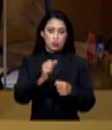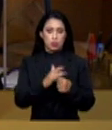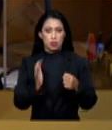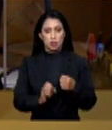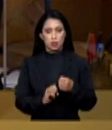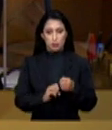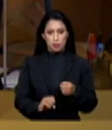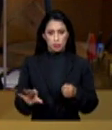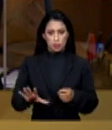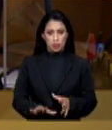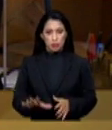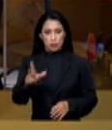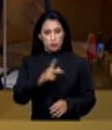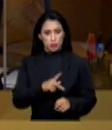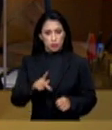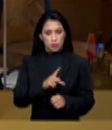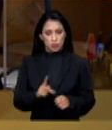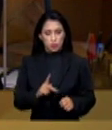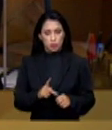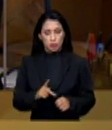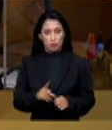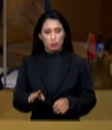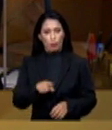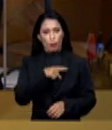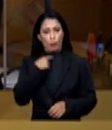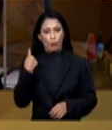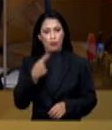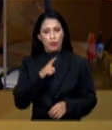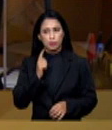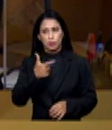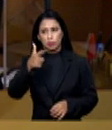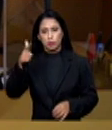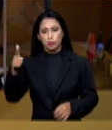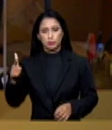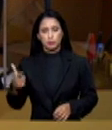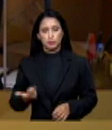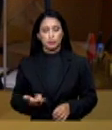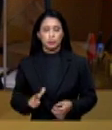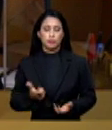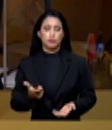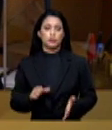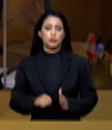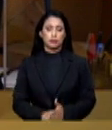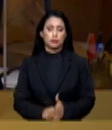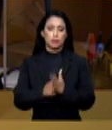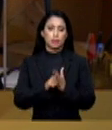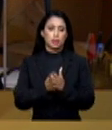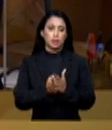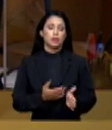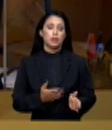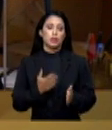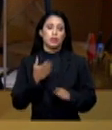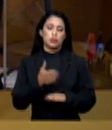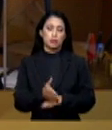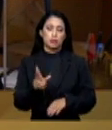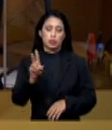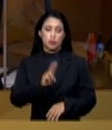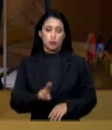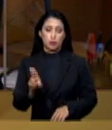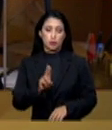básico no país e estrangula competência decisória dos demais entes de vedação acesso a recursos